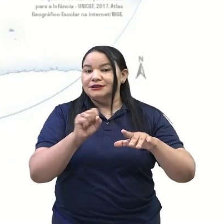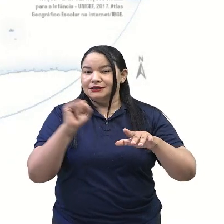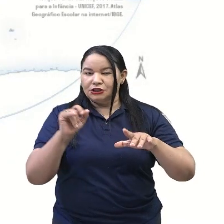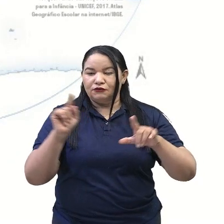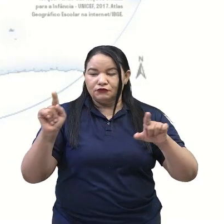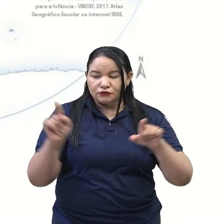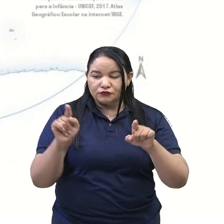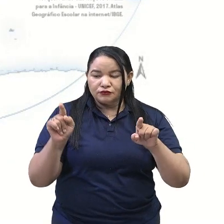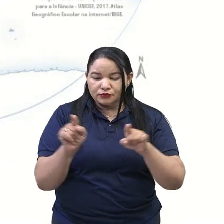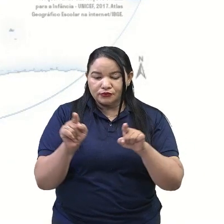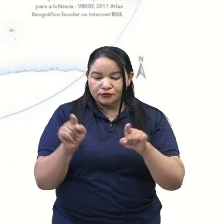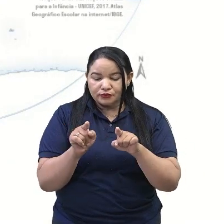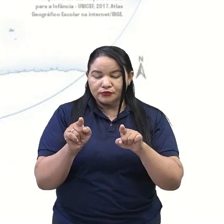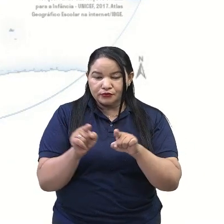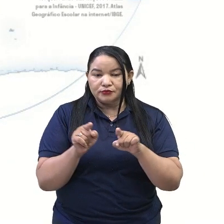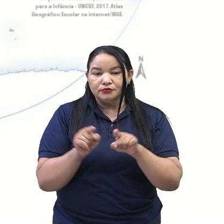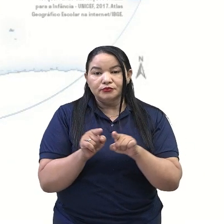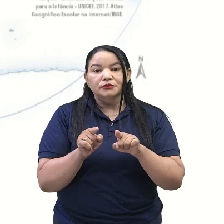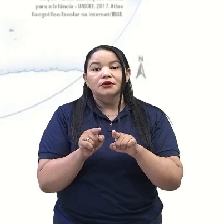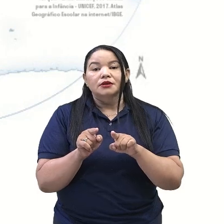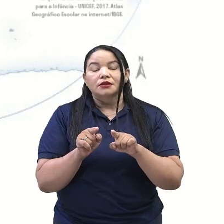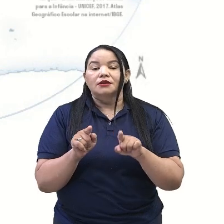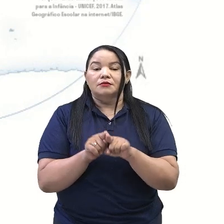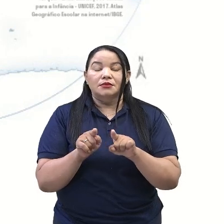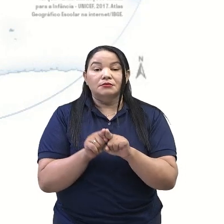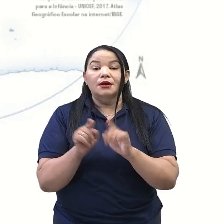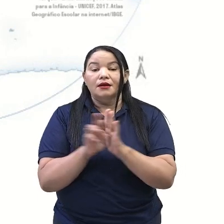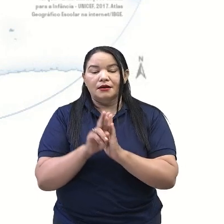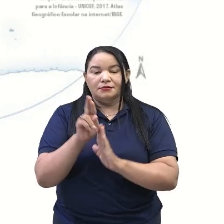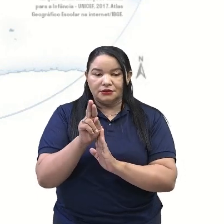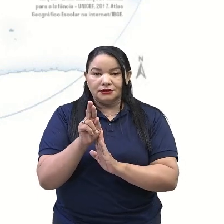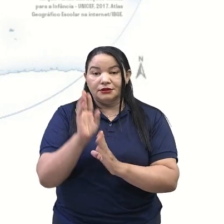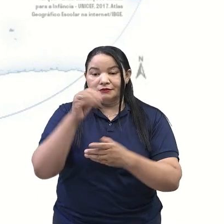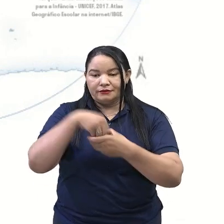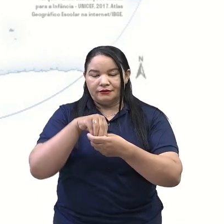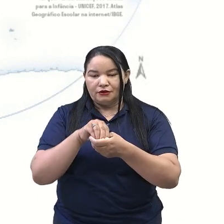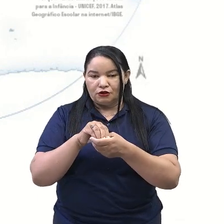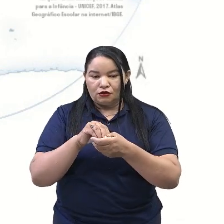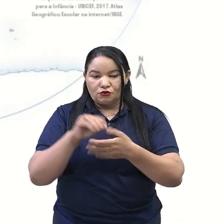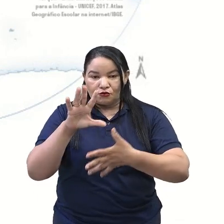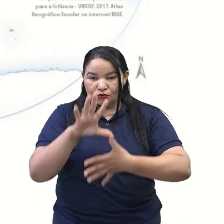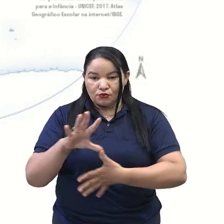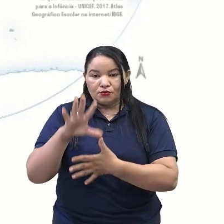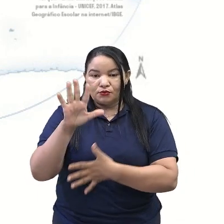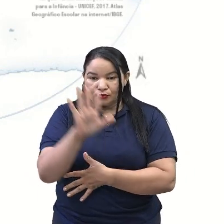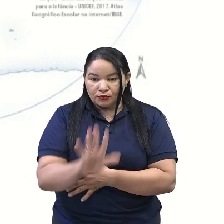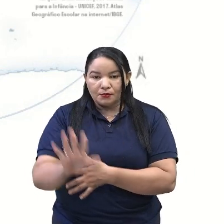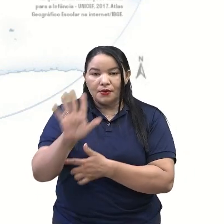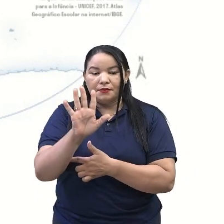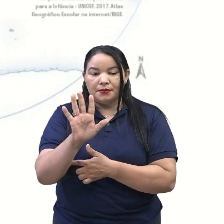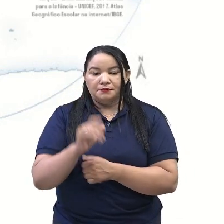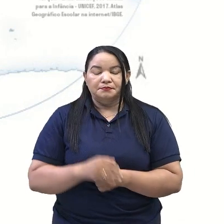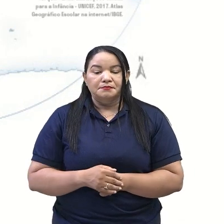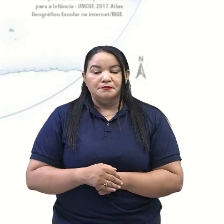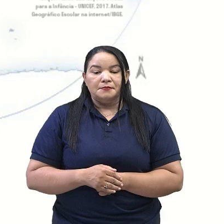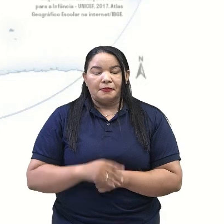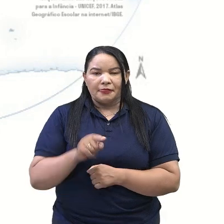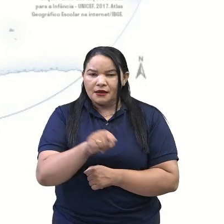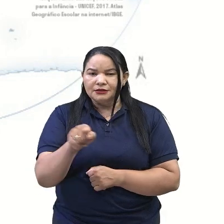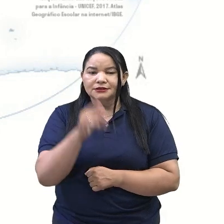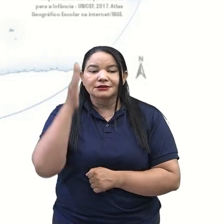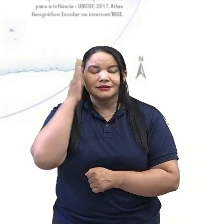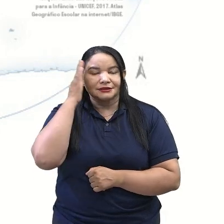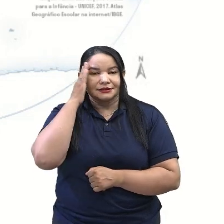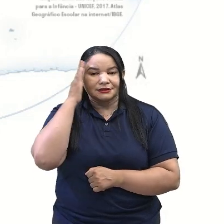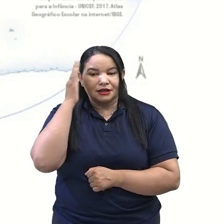para que ela pudesse ser representada no mapa. Como eu falei para vocês, vocês sabem que o nosso planeta ele